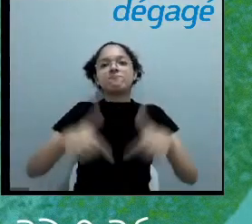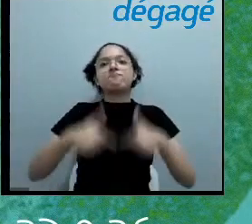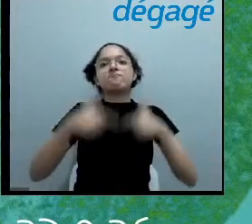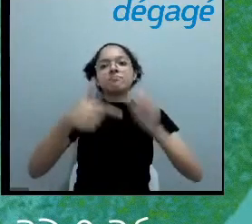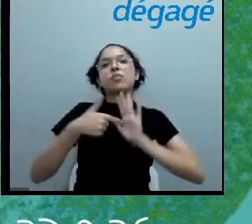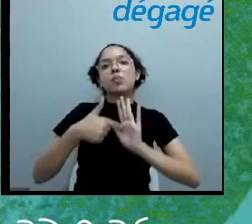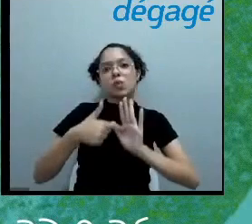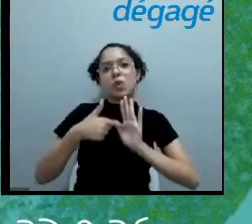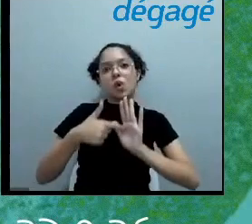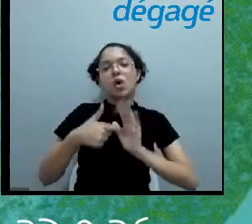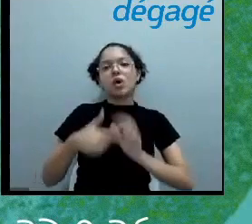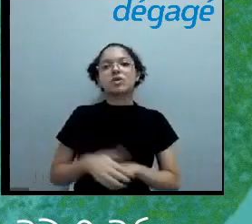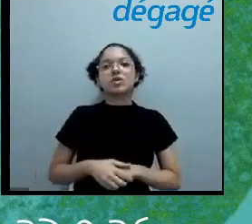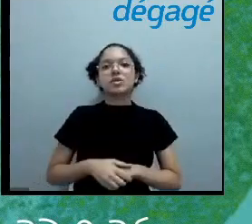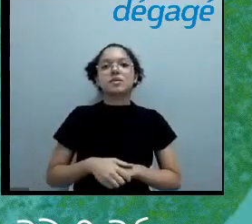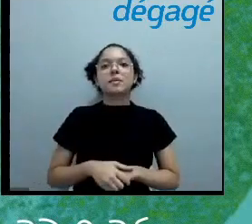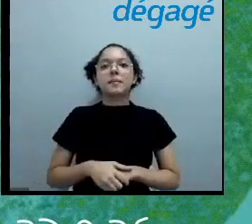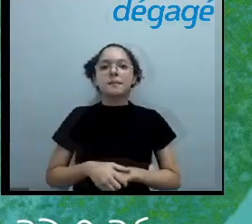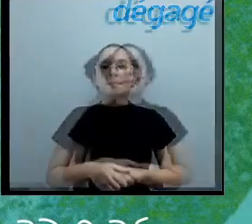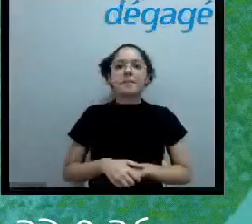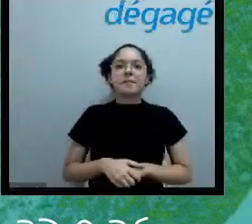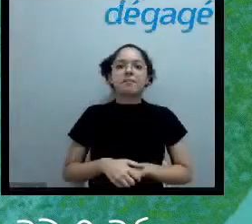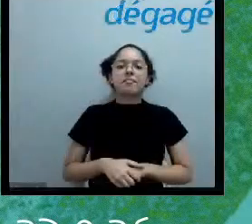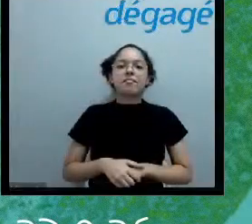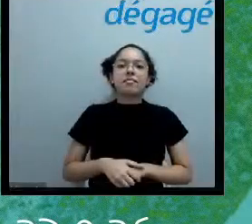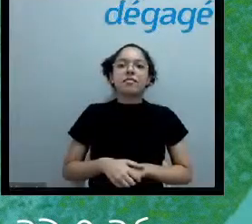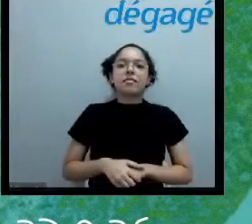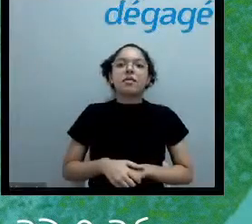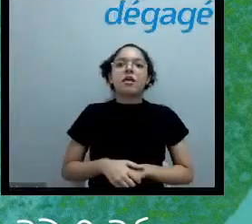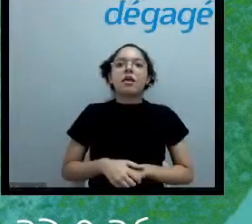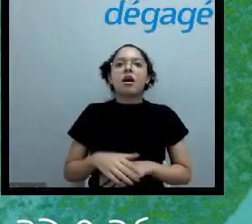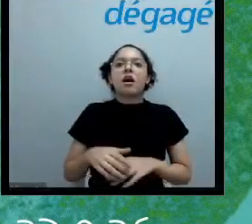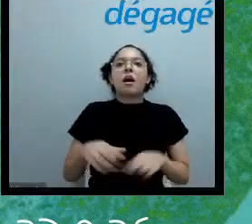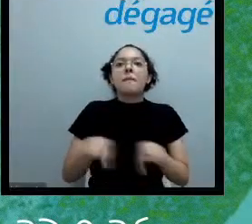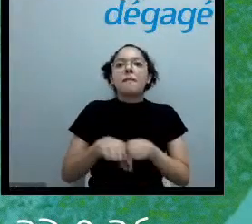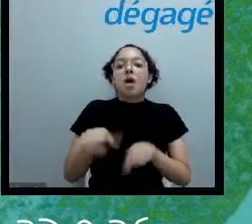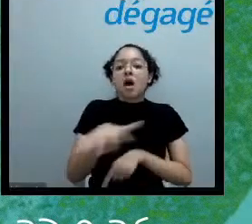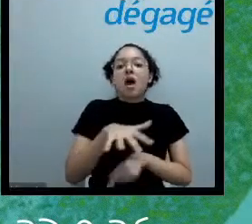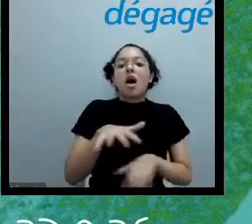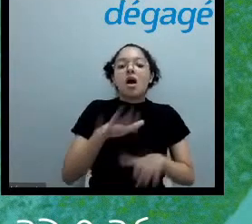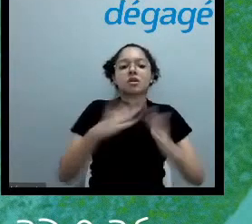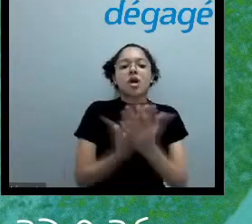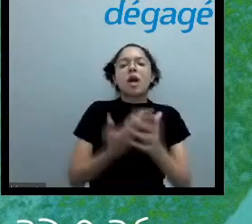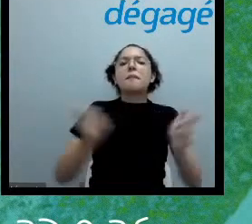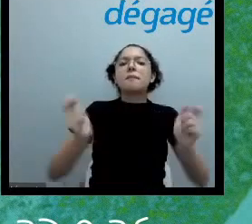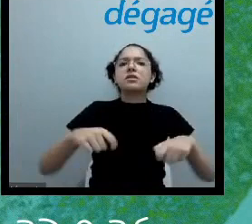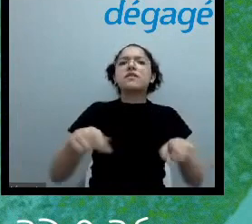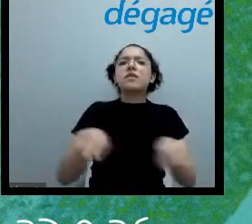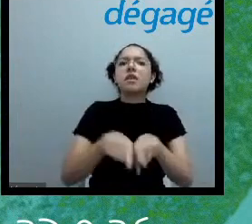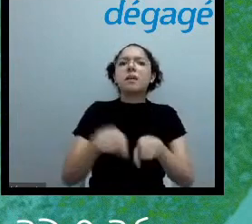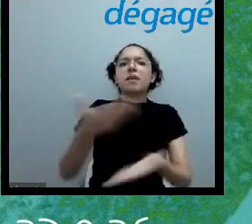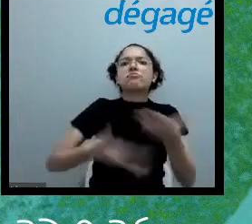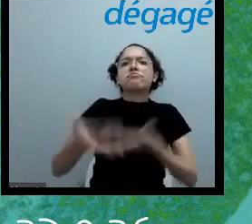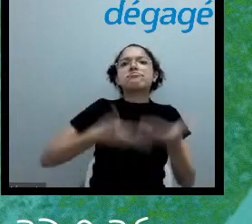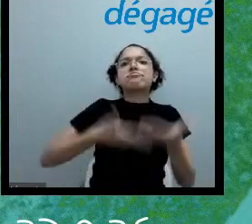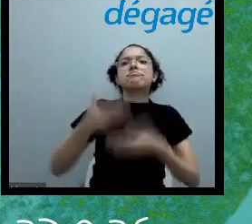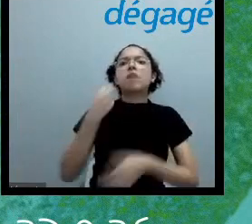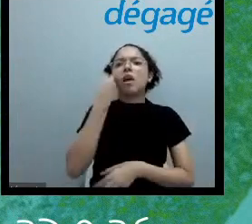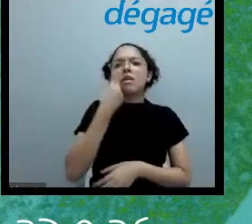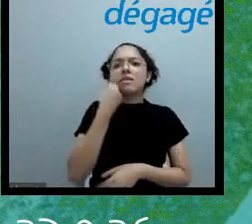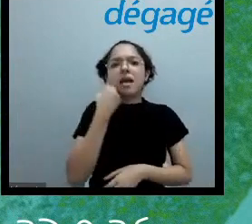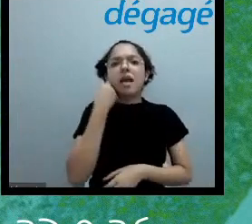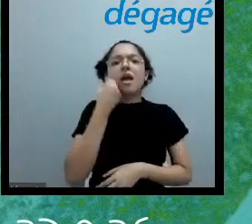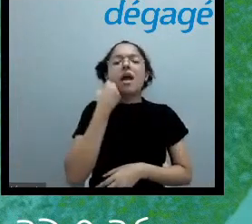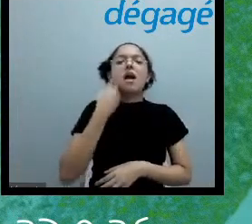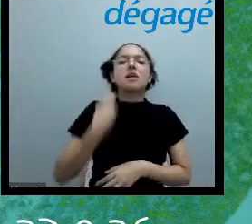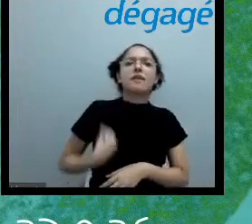dentro do espaço escolar qualquer possibilidade de experiência no mundo. Não é sobre incluir a diferença do autismo, mas sim de considerar todos